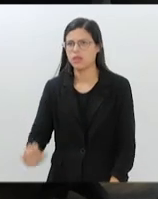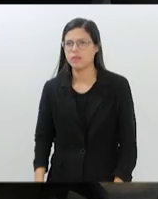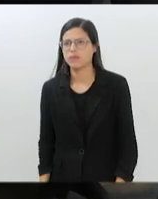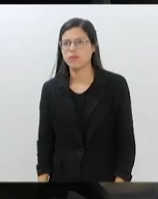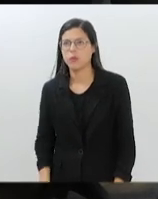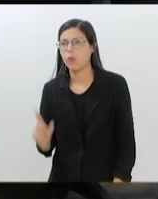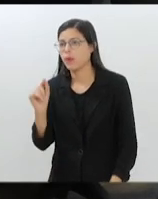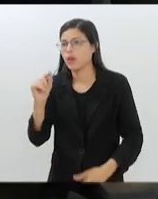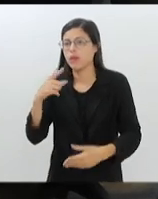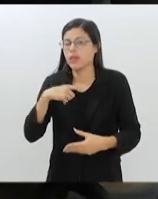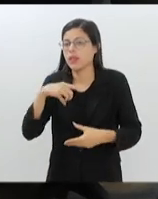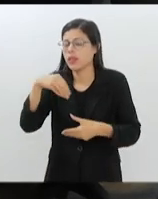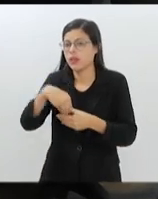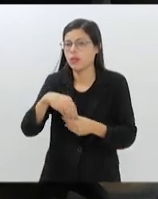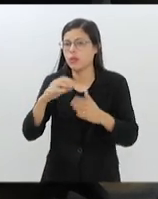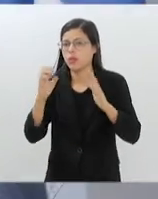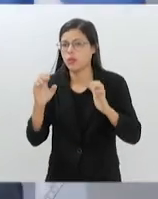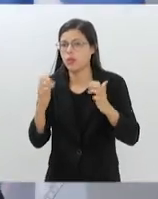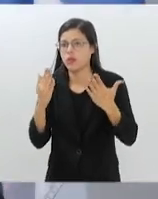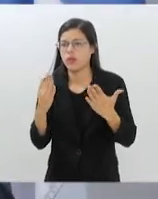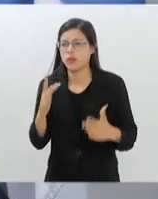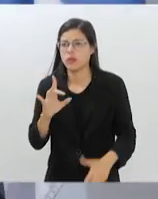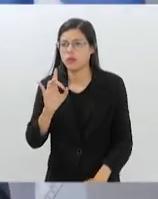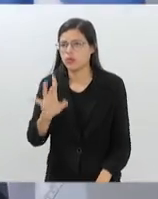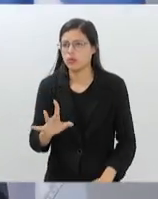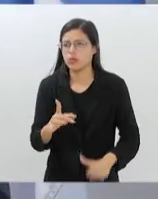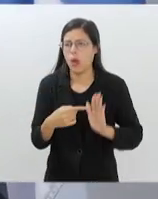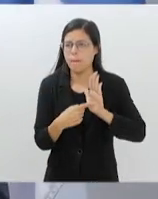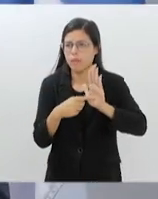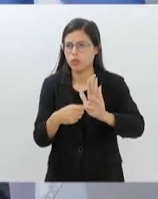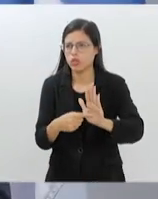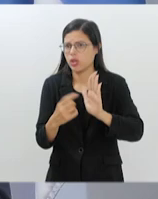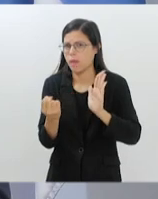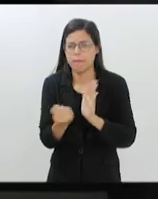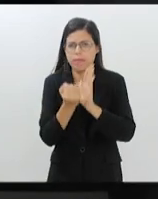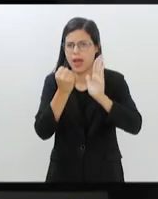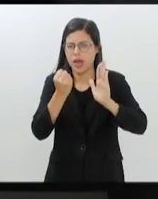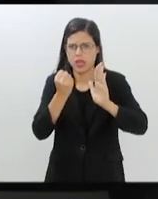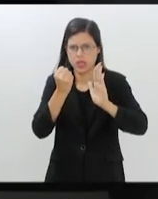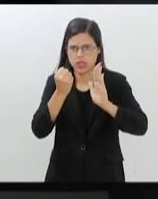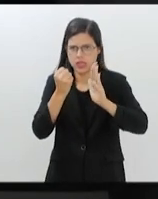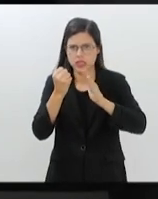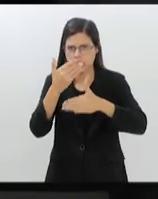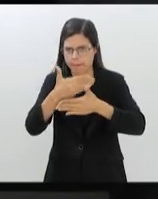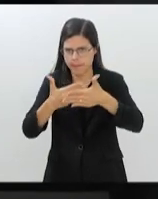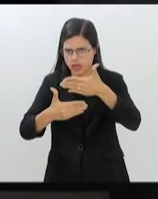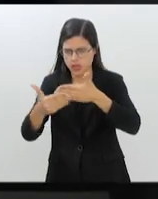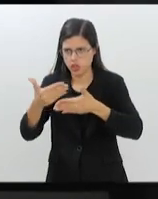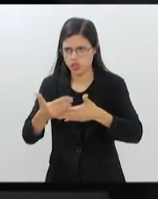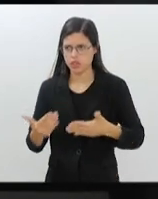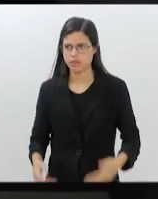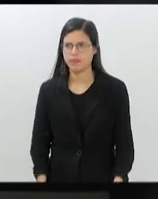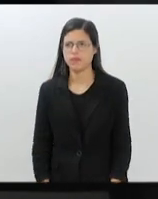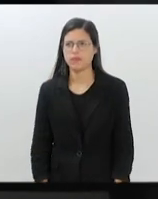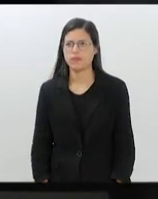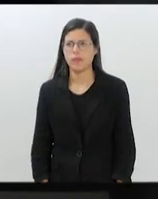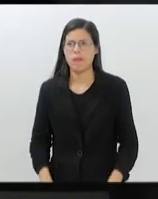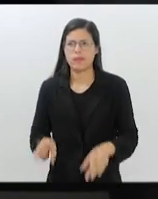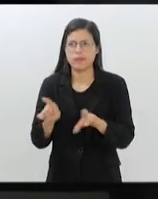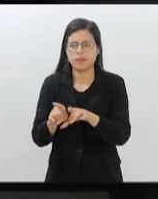o que que vai ter dentro do evento só a exibição da logomarca das paredes e a e a exposição de um vídeo